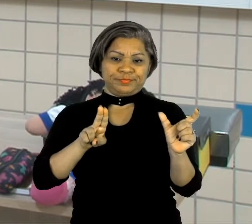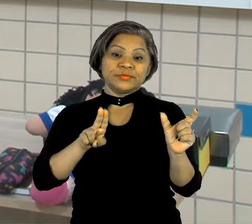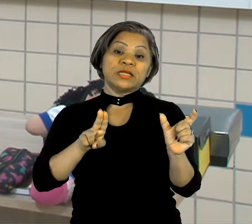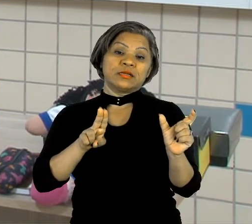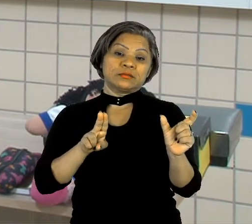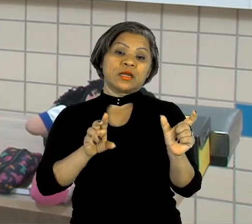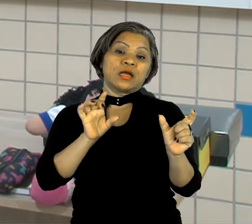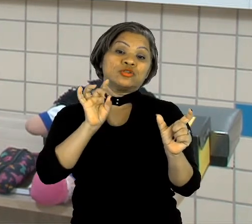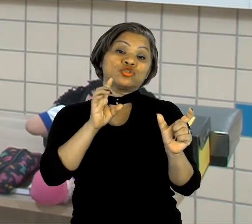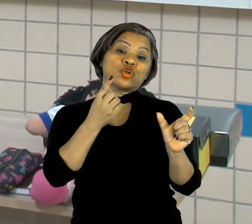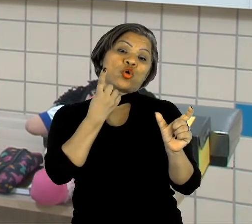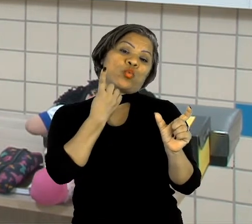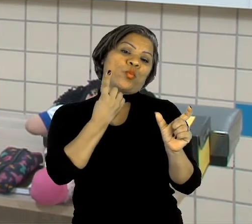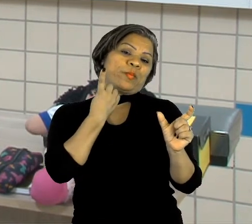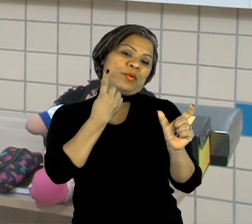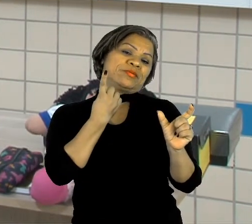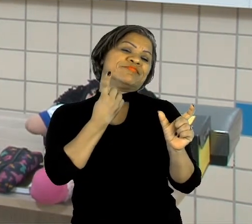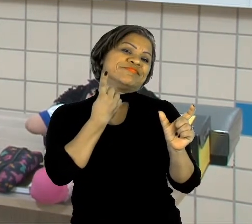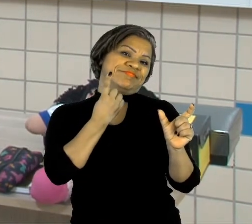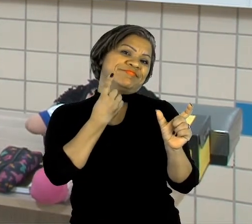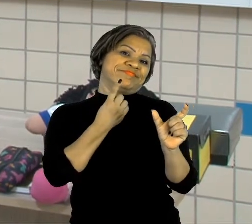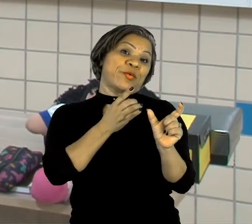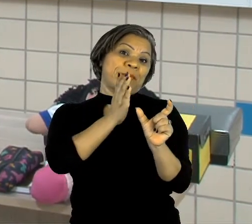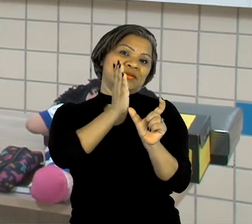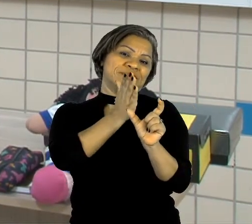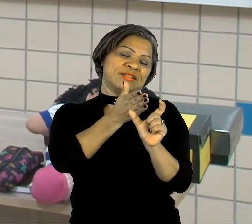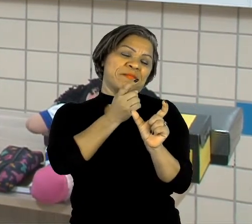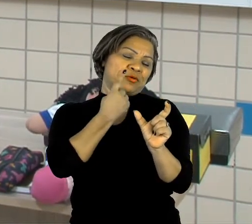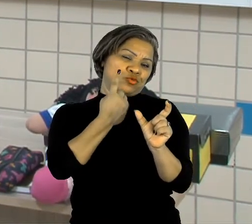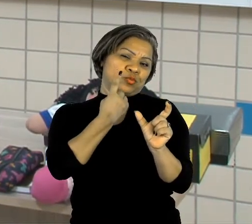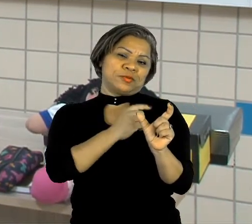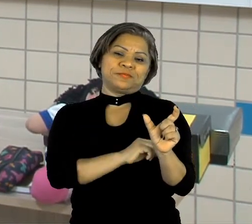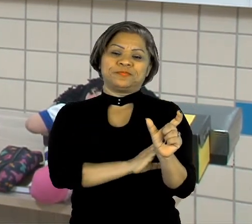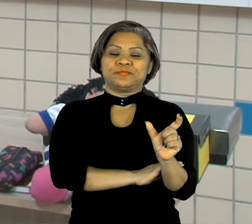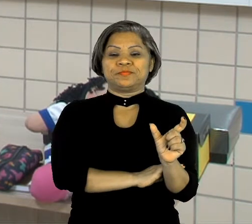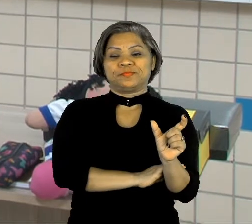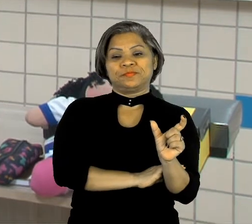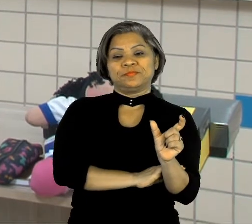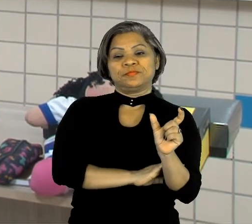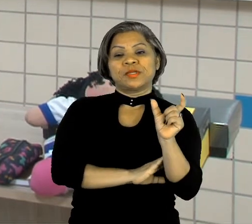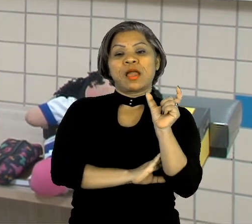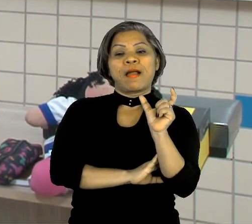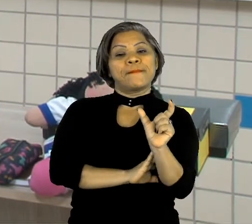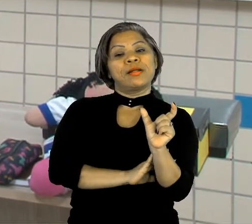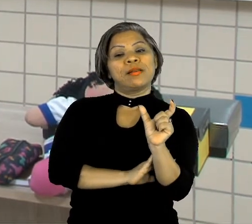Então, ele vai vir para cá, ele tem uma sílaba. A palavra,